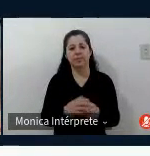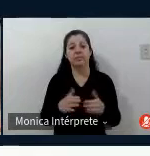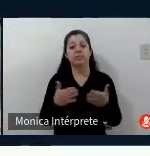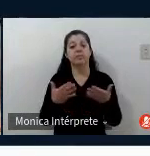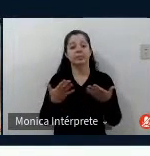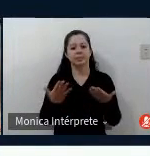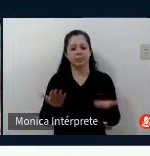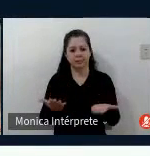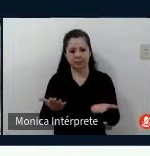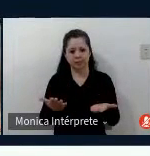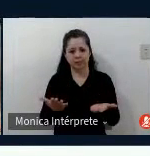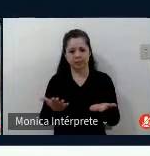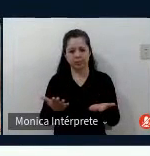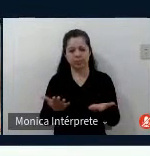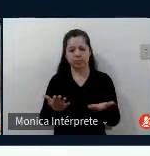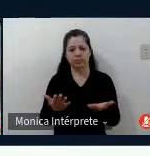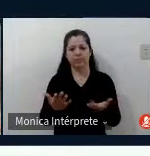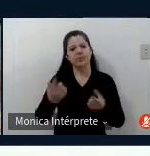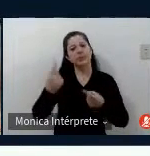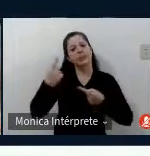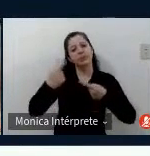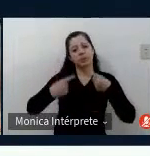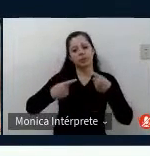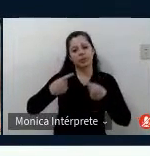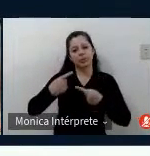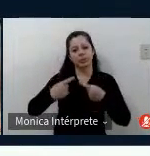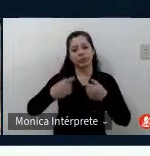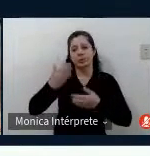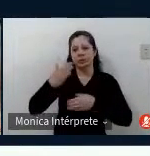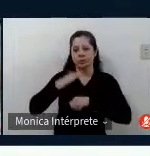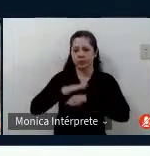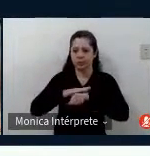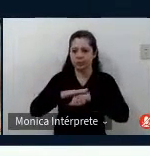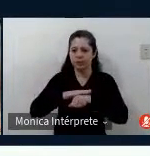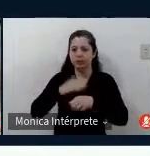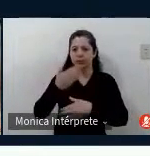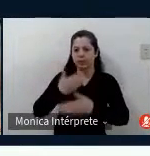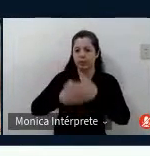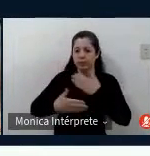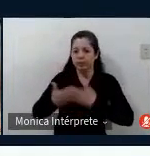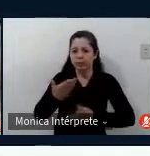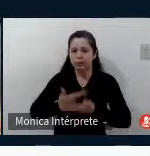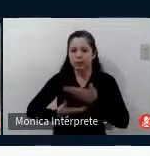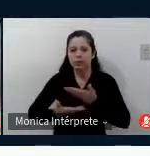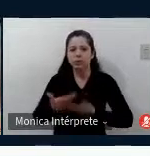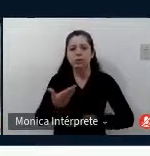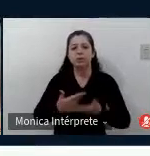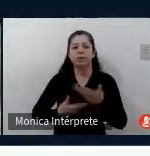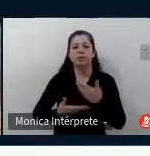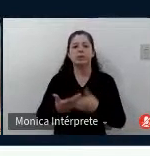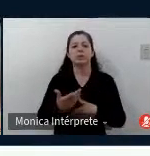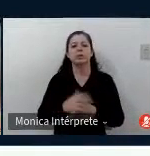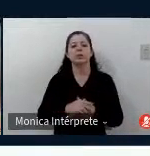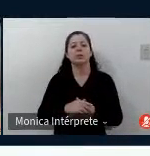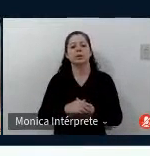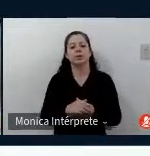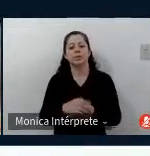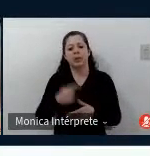esse diálogo, né, ele tem que ser realizado também com os arranjos produtivos locais,